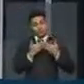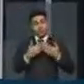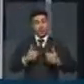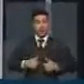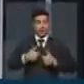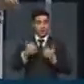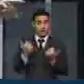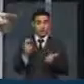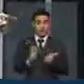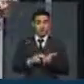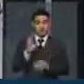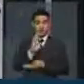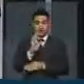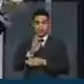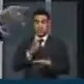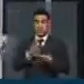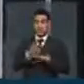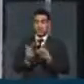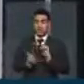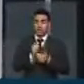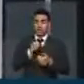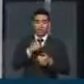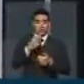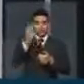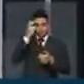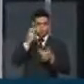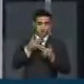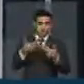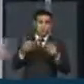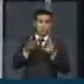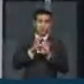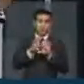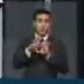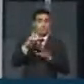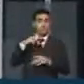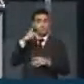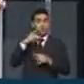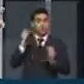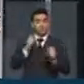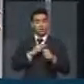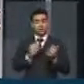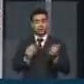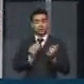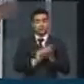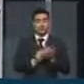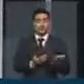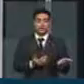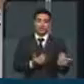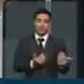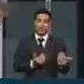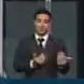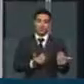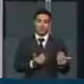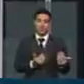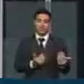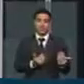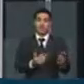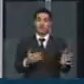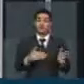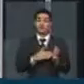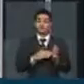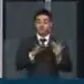é o acesso ao esporte é acesso a cultura e às políticas que possam inserir essa juventude que está aí para mim concluir senhor